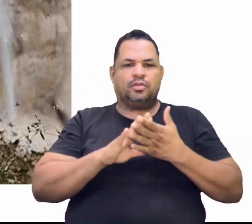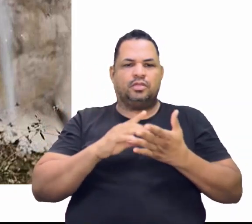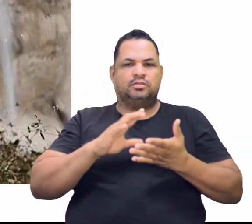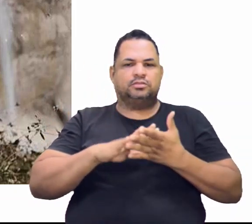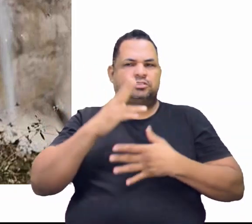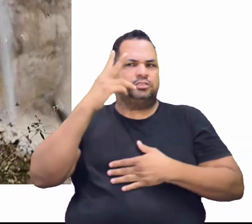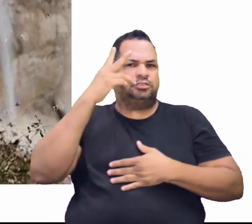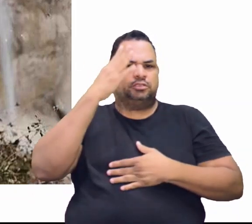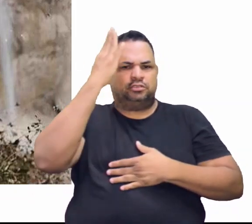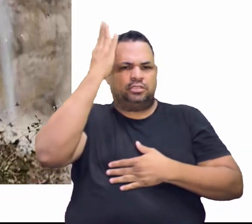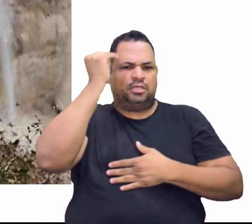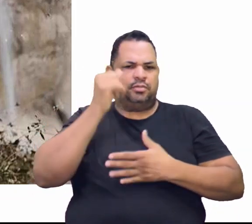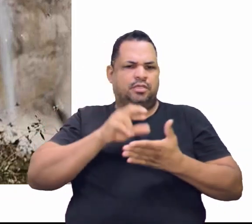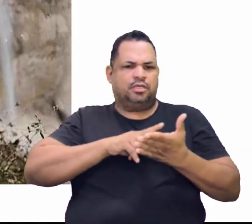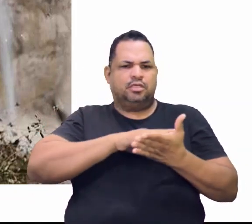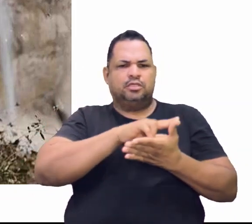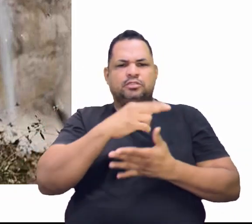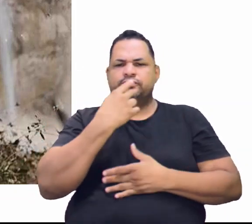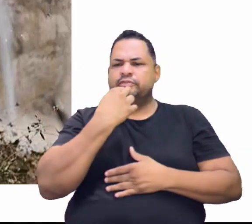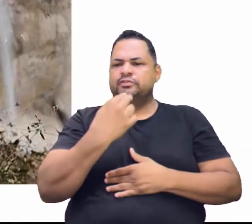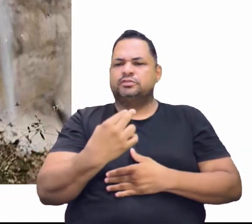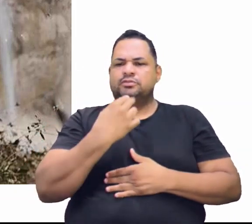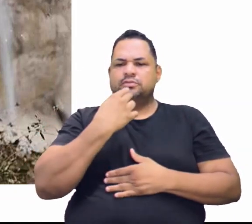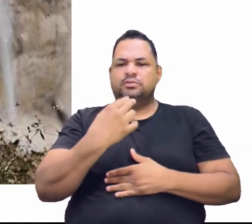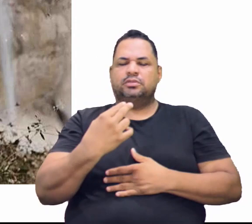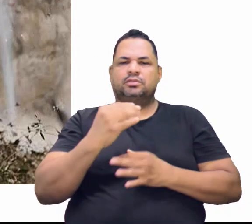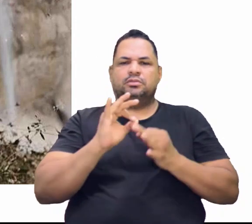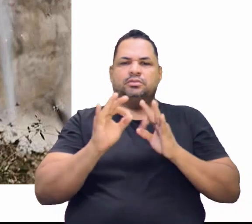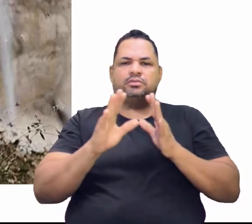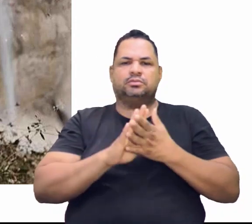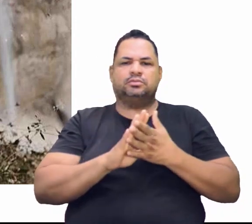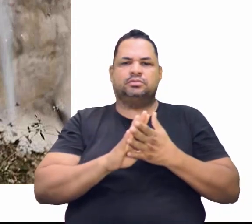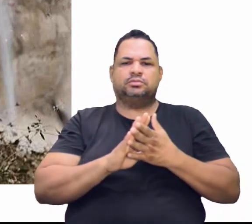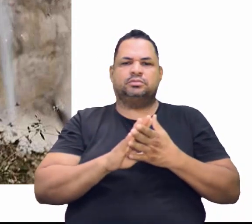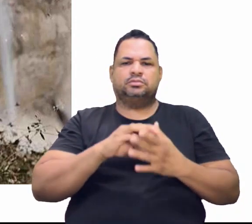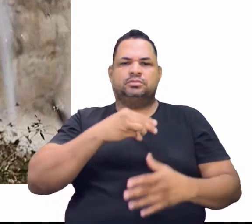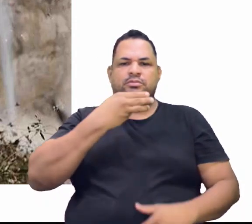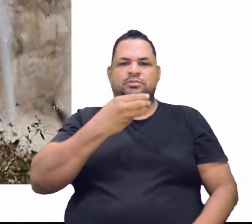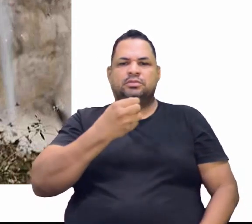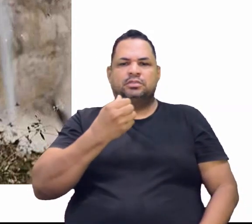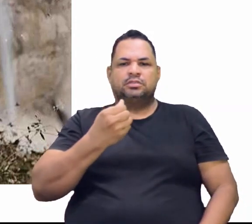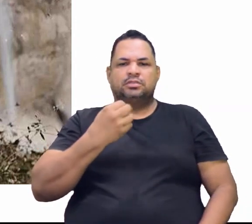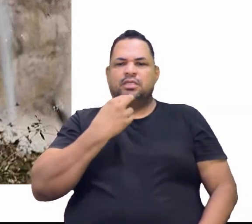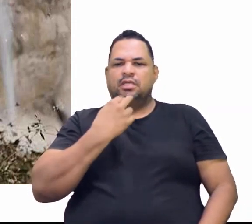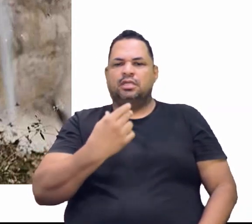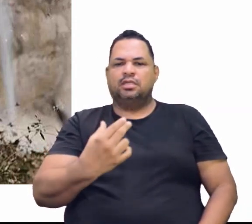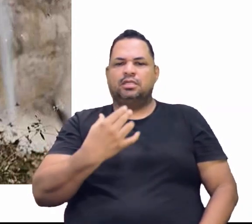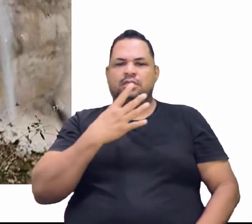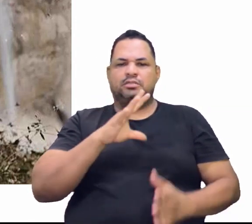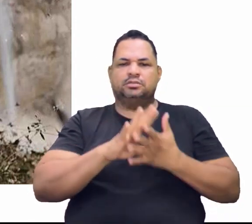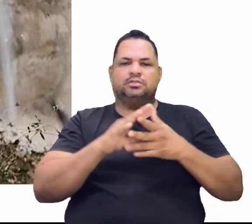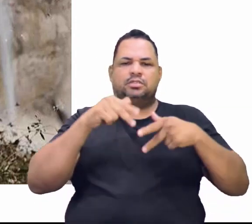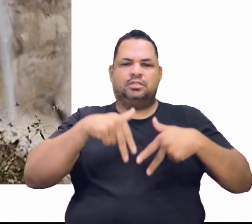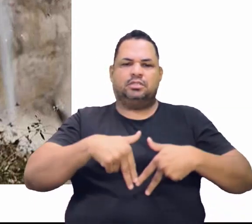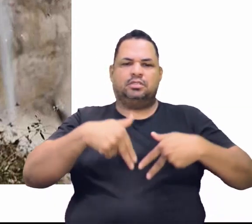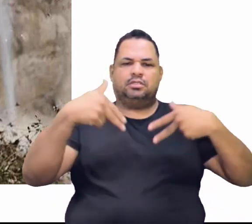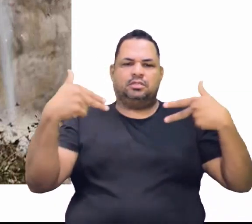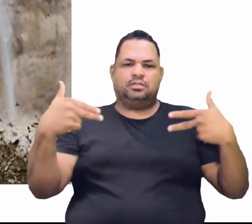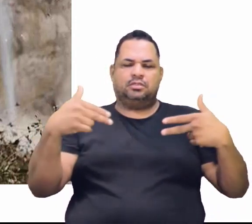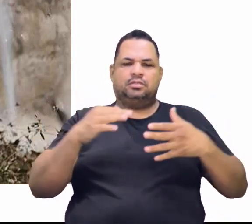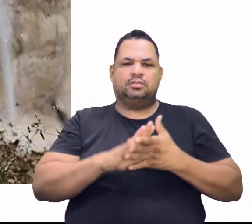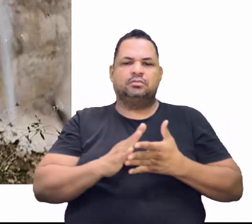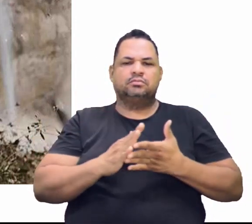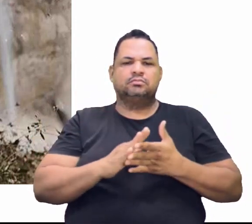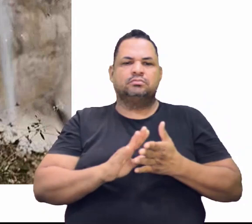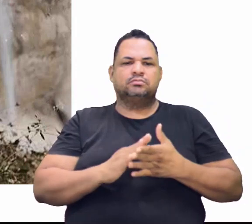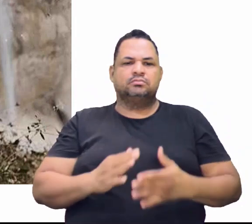poliglota, senhores. Falava aí 5 idiomas e mais de 36 línguas étnicas.